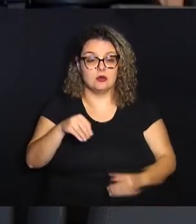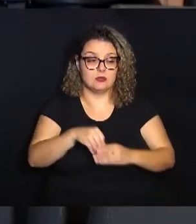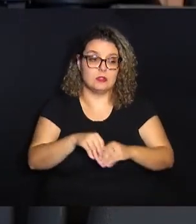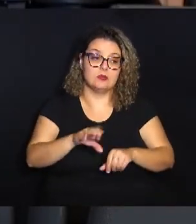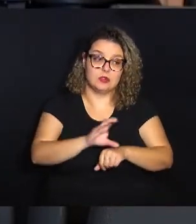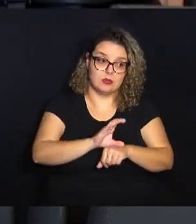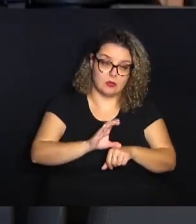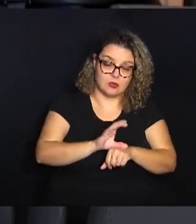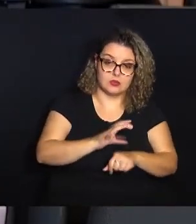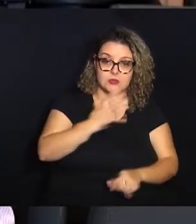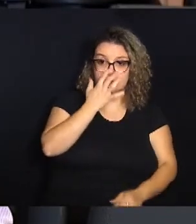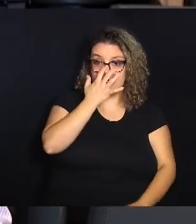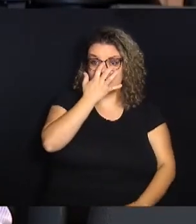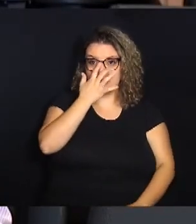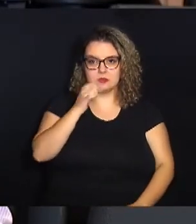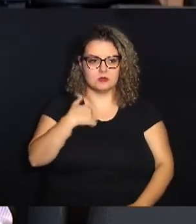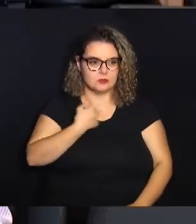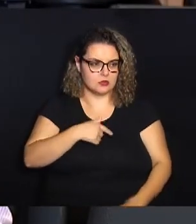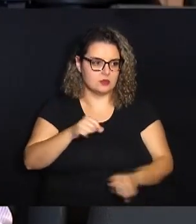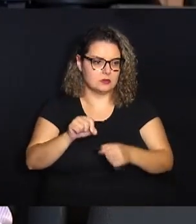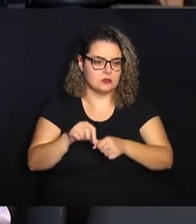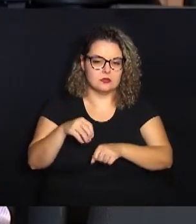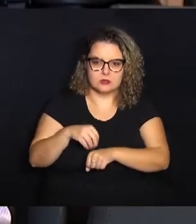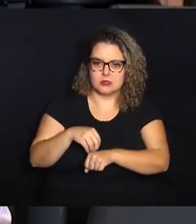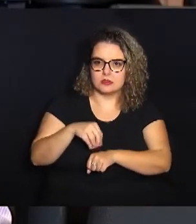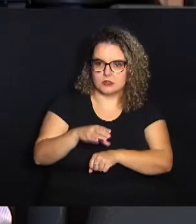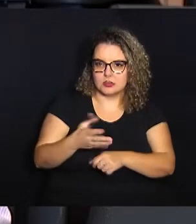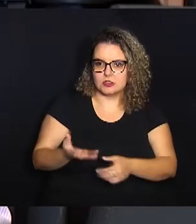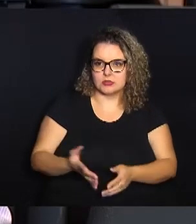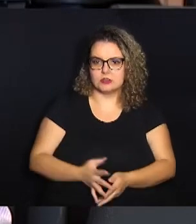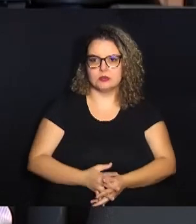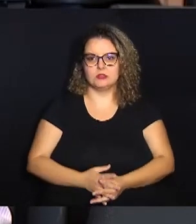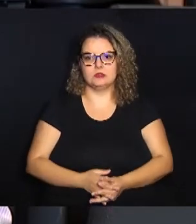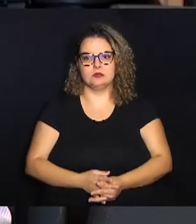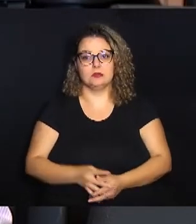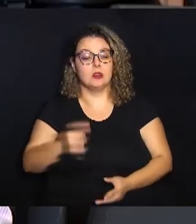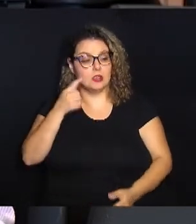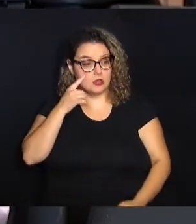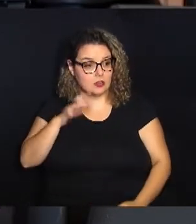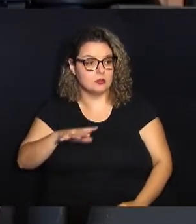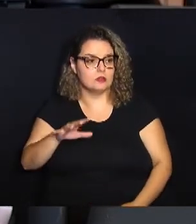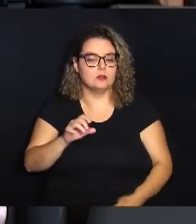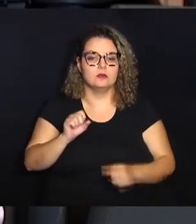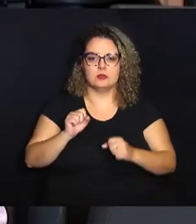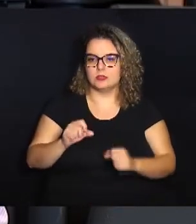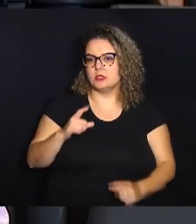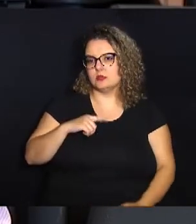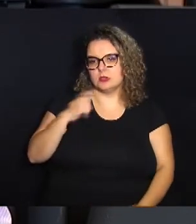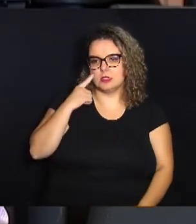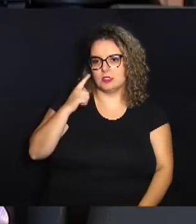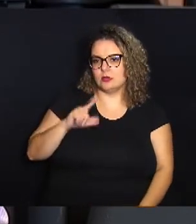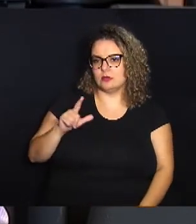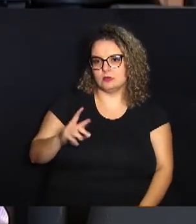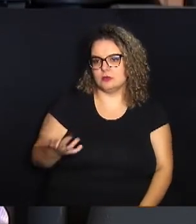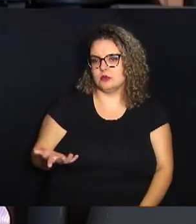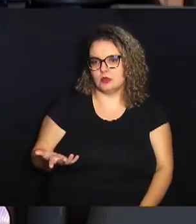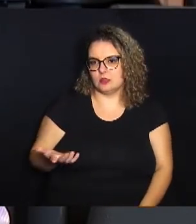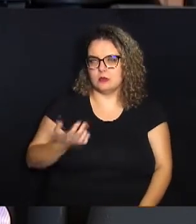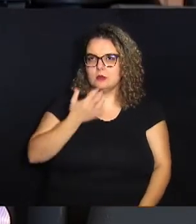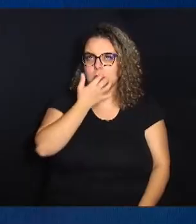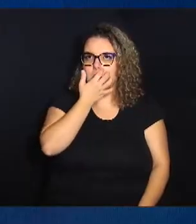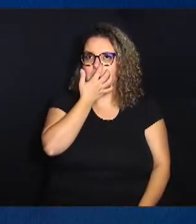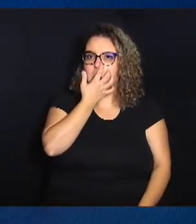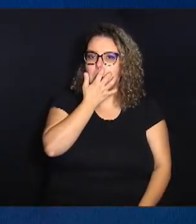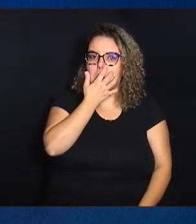inconstitucionalidade, nós fizemos então essa indicação. A ideia é que pudéssemos ter, evidente que a partir de